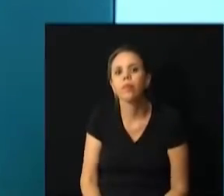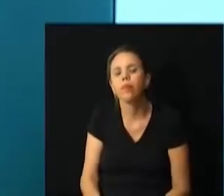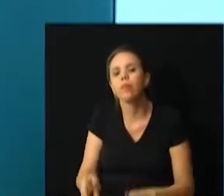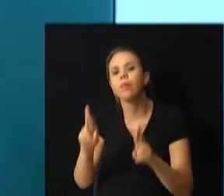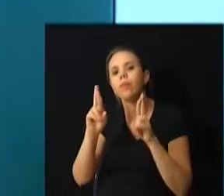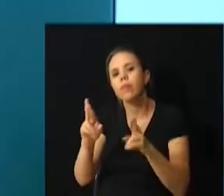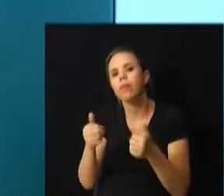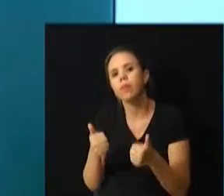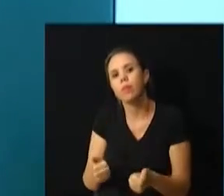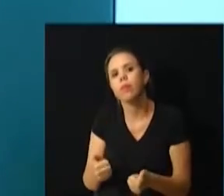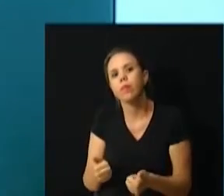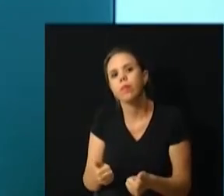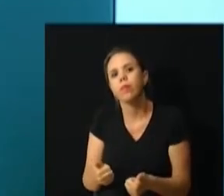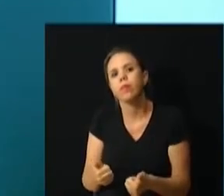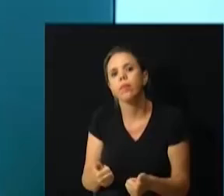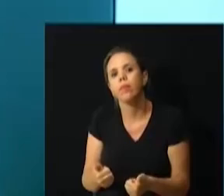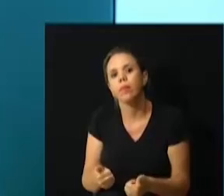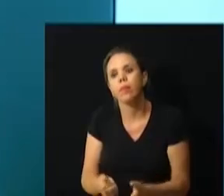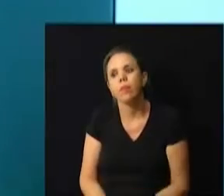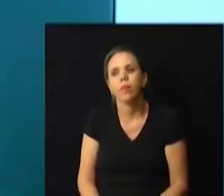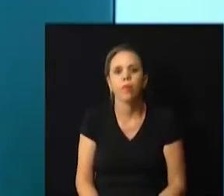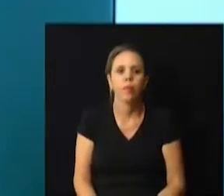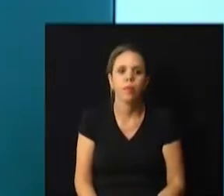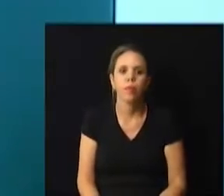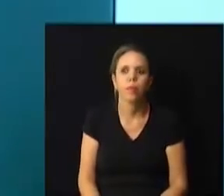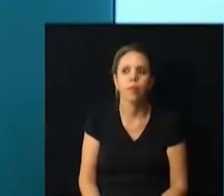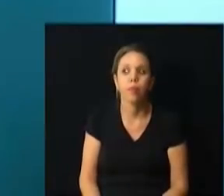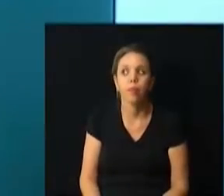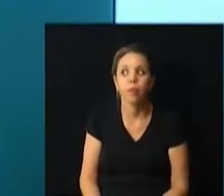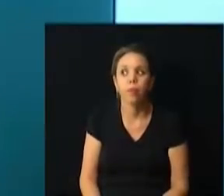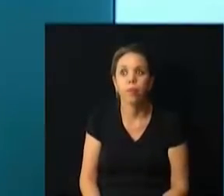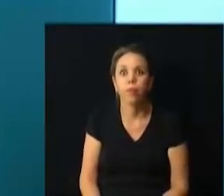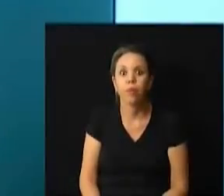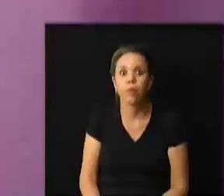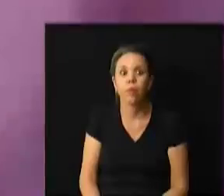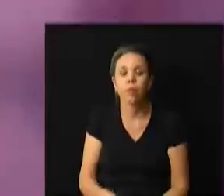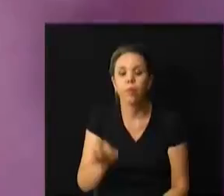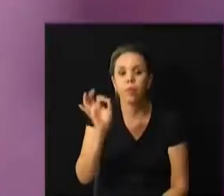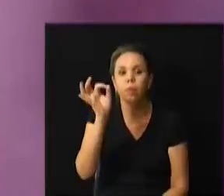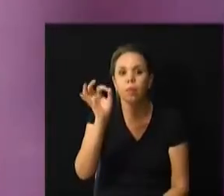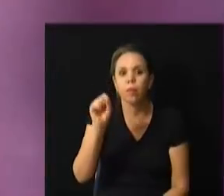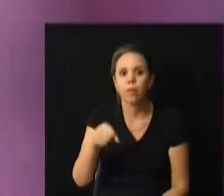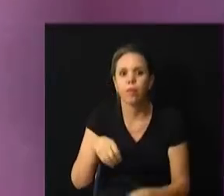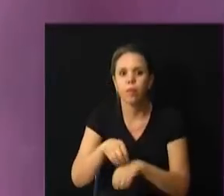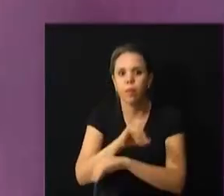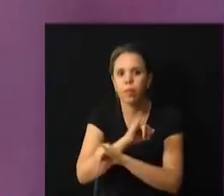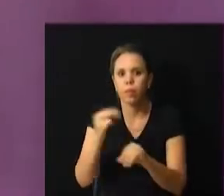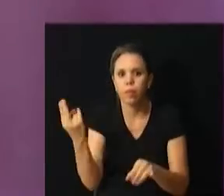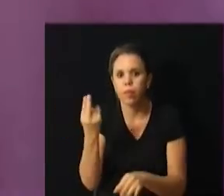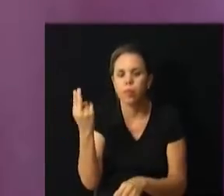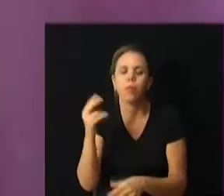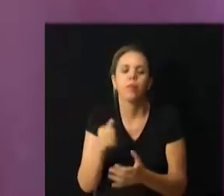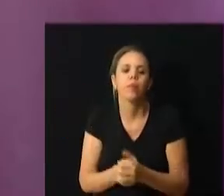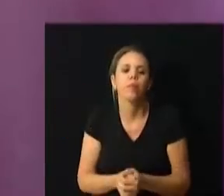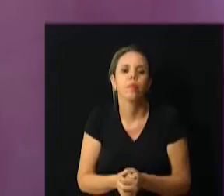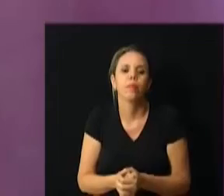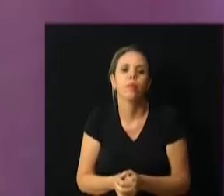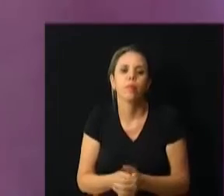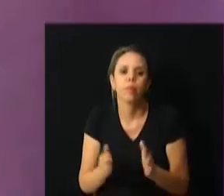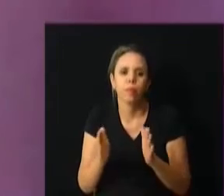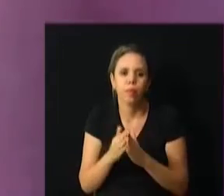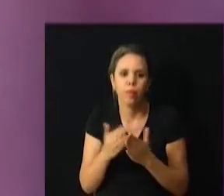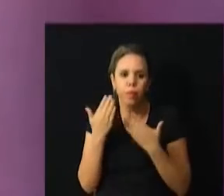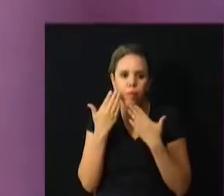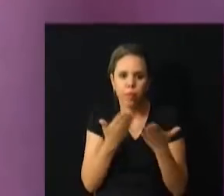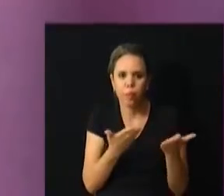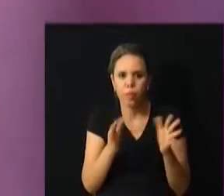oportunidade. Espero que tenha sido útil para os seus espectadores. Pode ter certeza que foi, viu, doutor? A